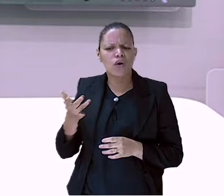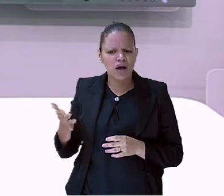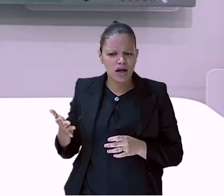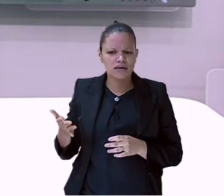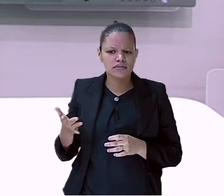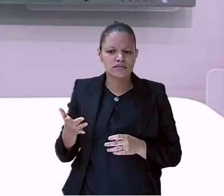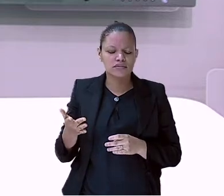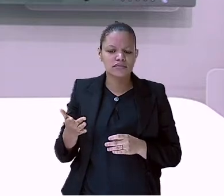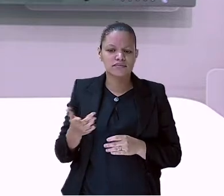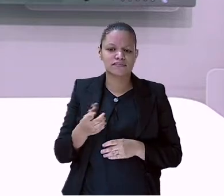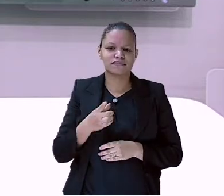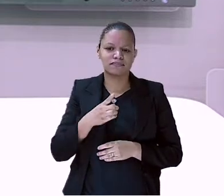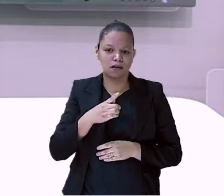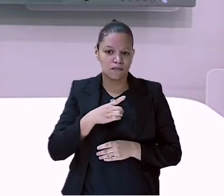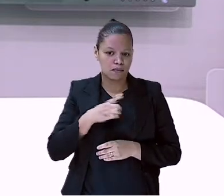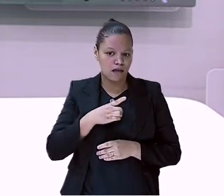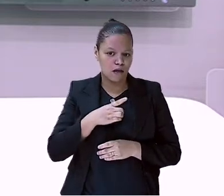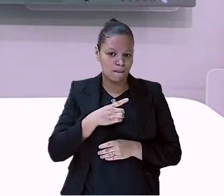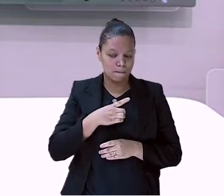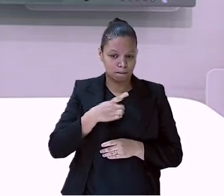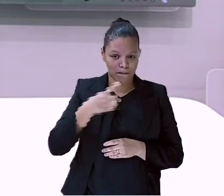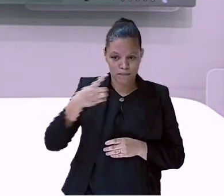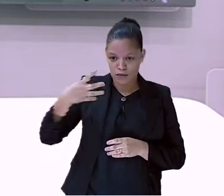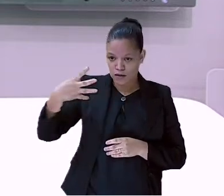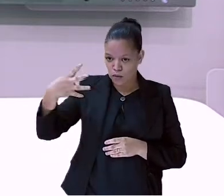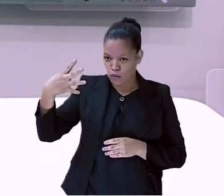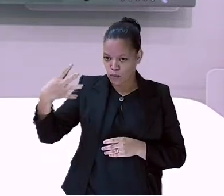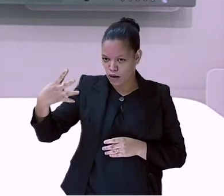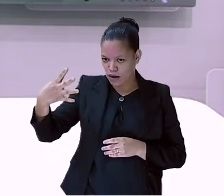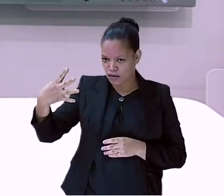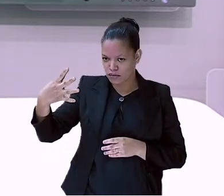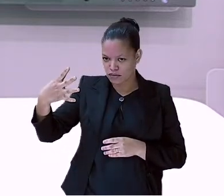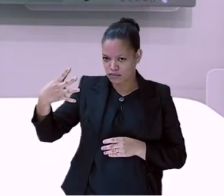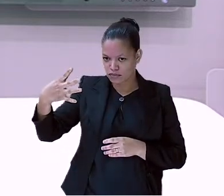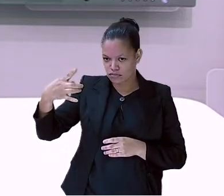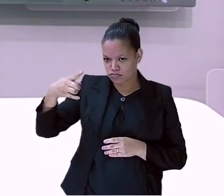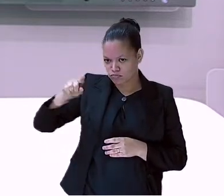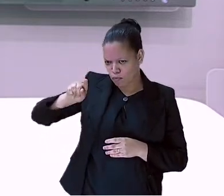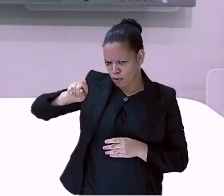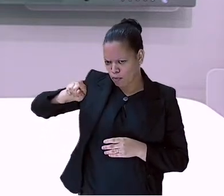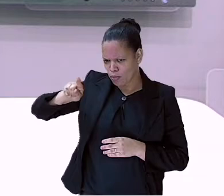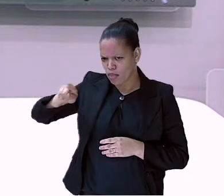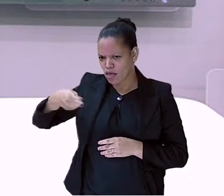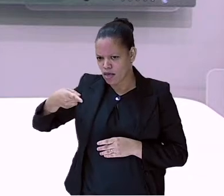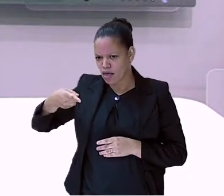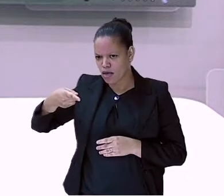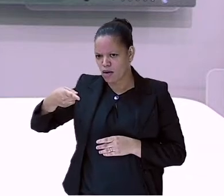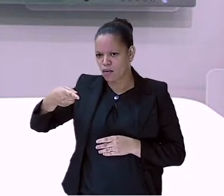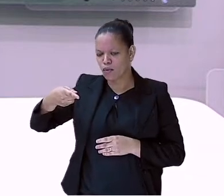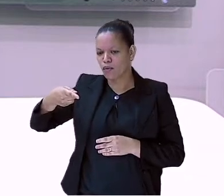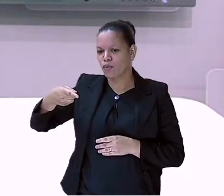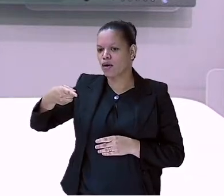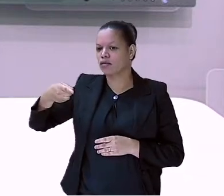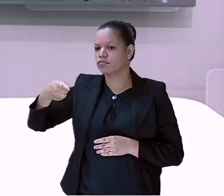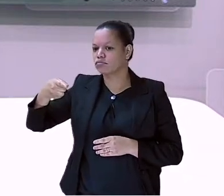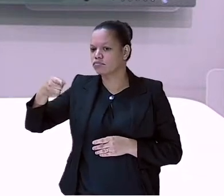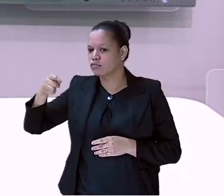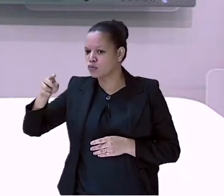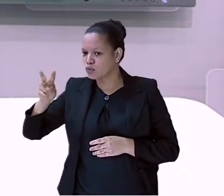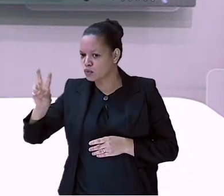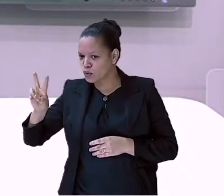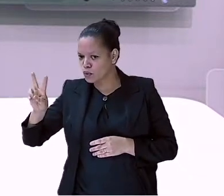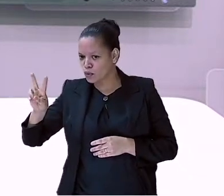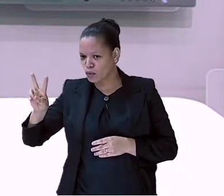4 centímetros, que chegou até o 4, mais 2 risquinhos, então mais 2